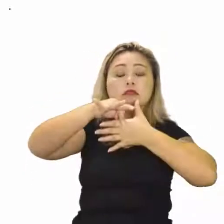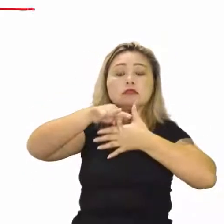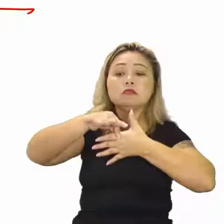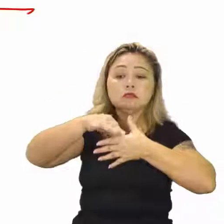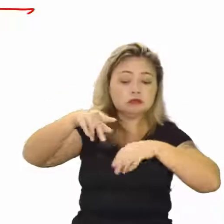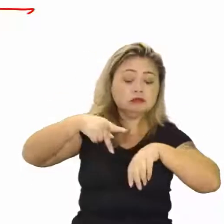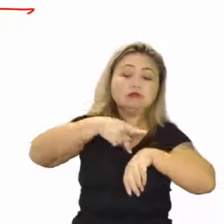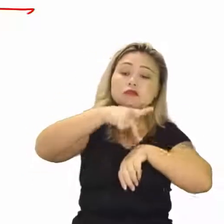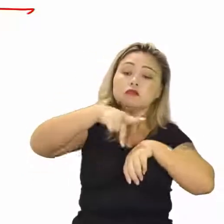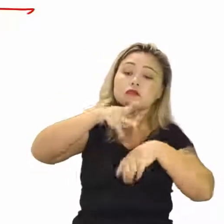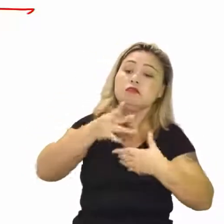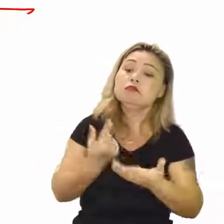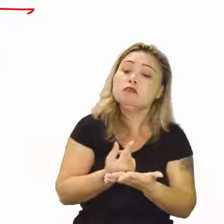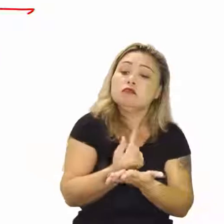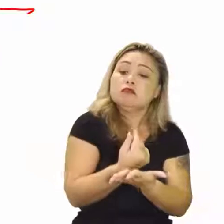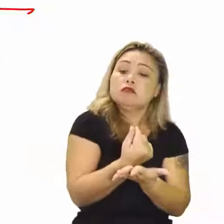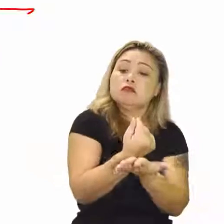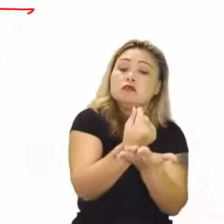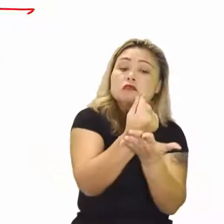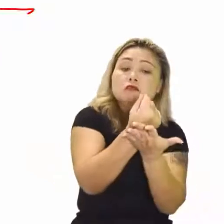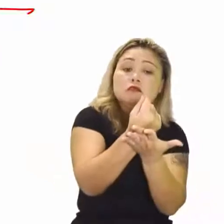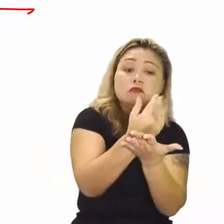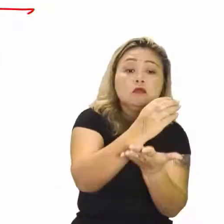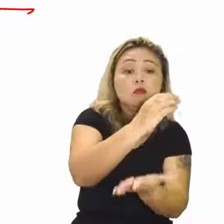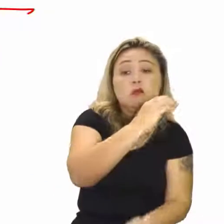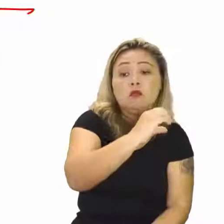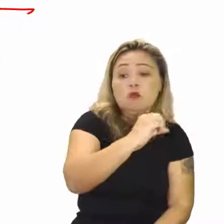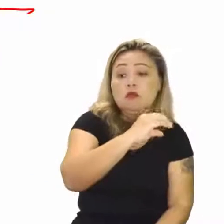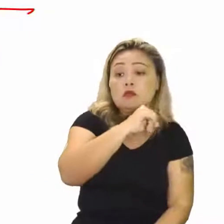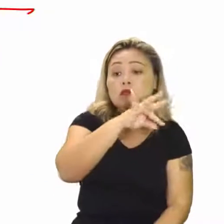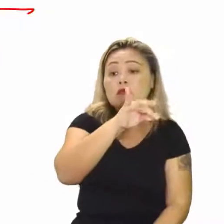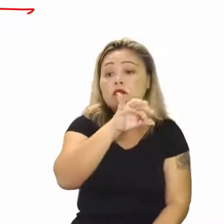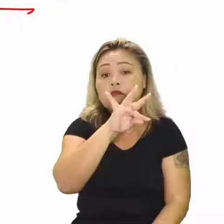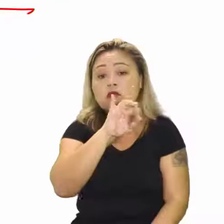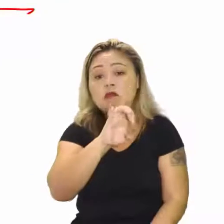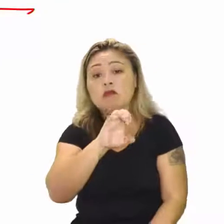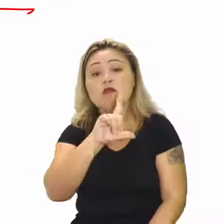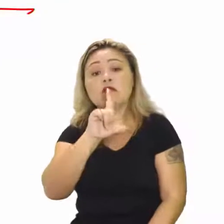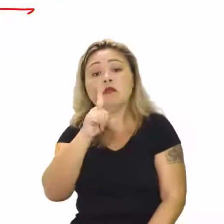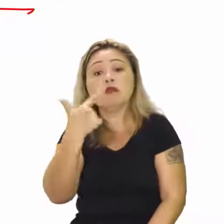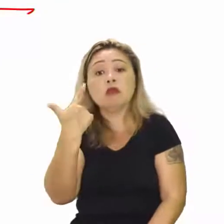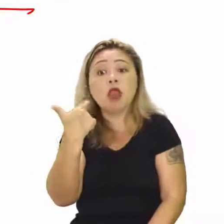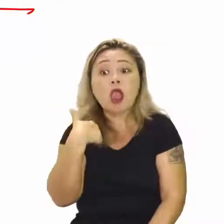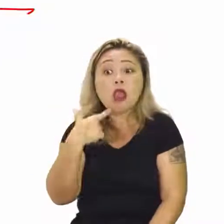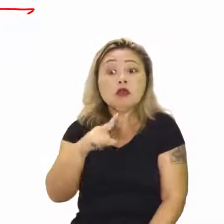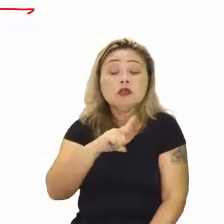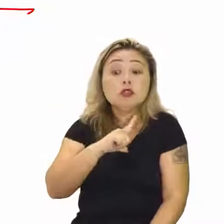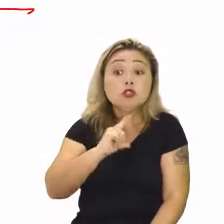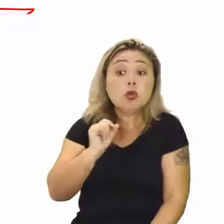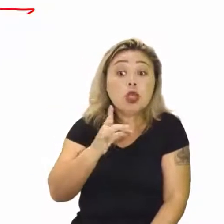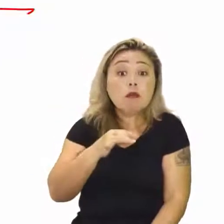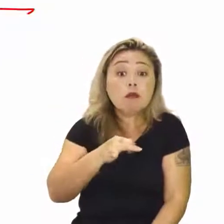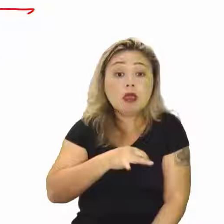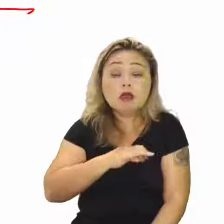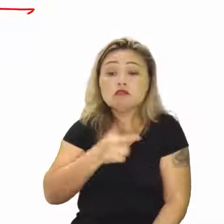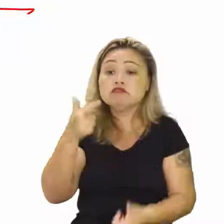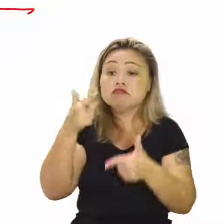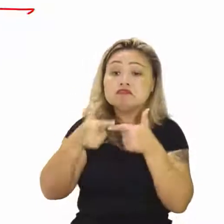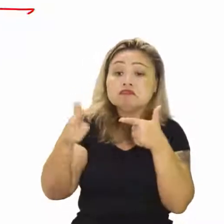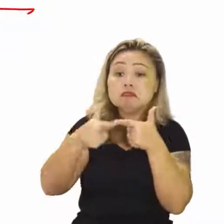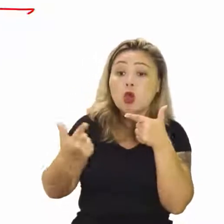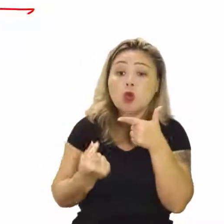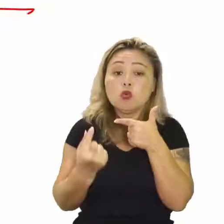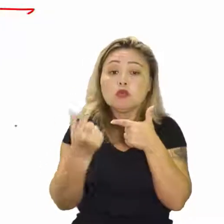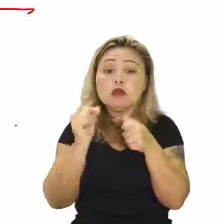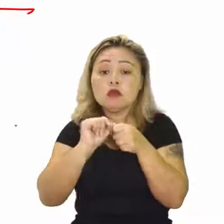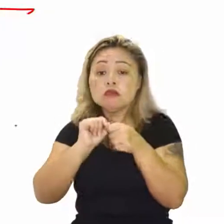dos países capitalistas do Ocidente temiam que as dificuldades econômicas enfrentadas pela sociedade europeia